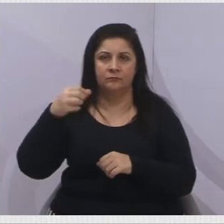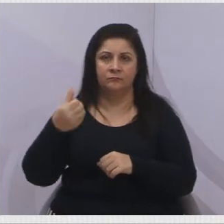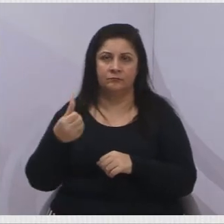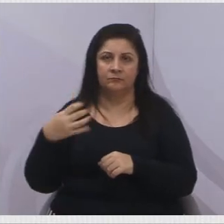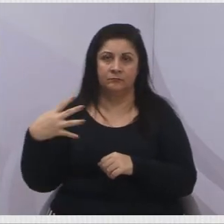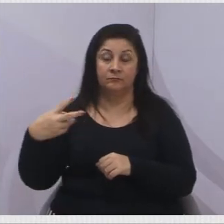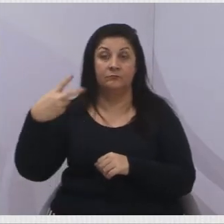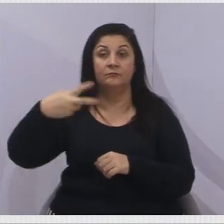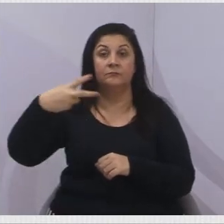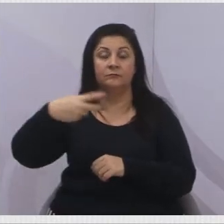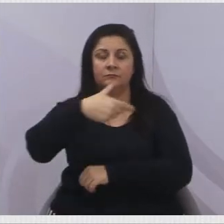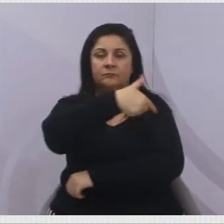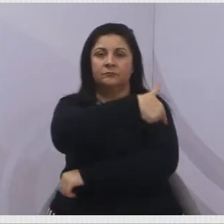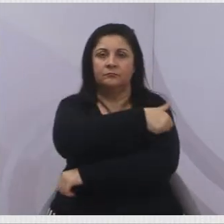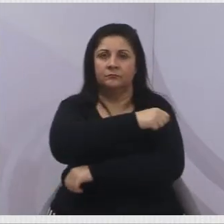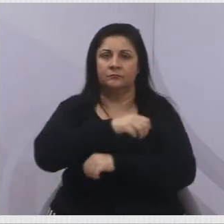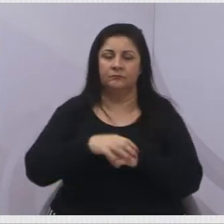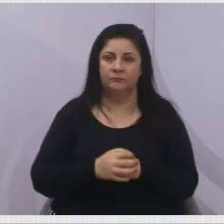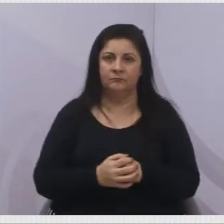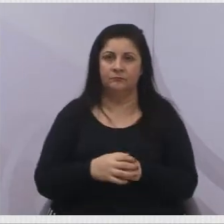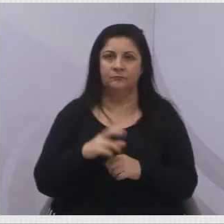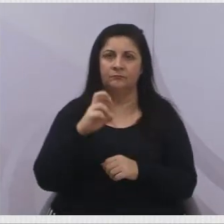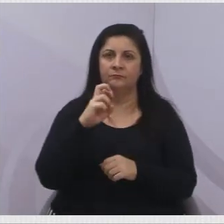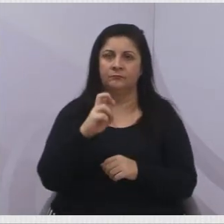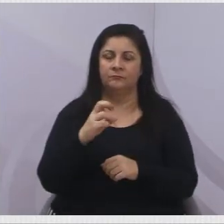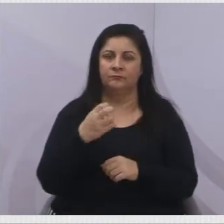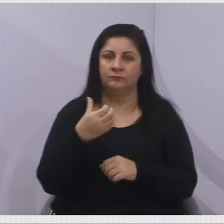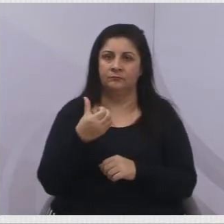84.964 segunda dose,